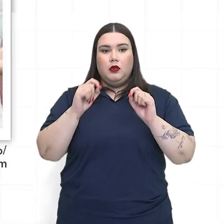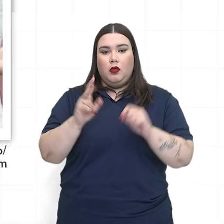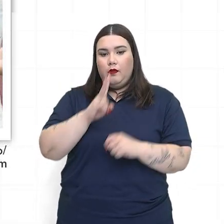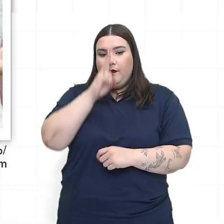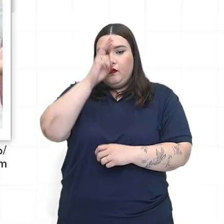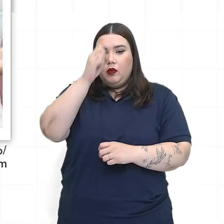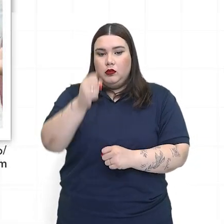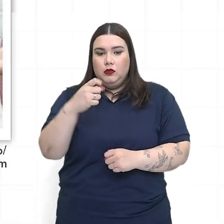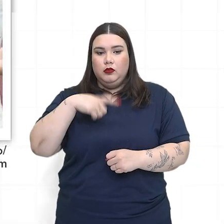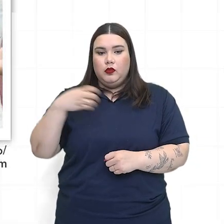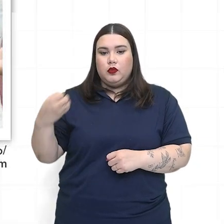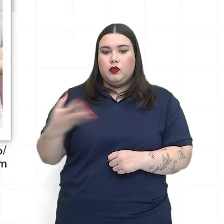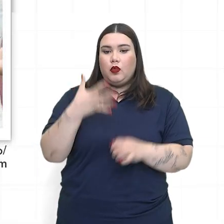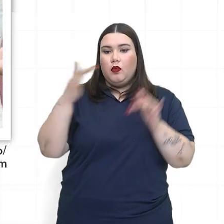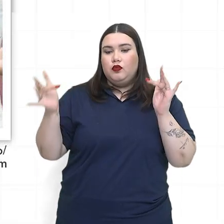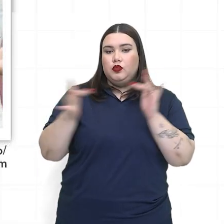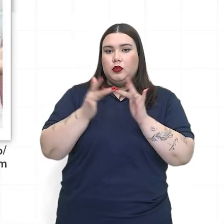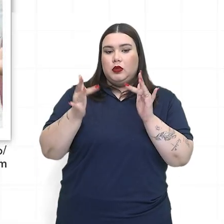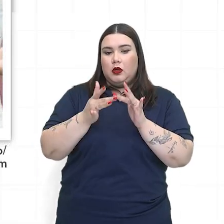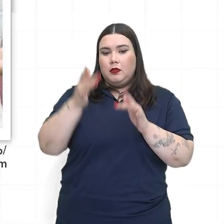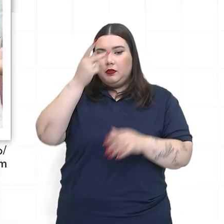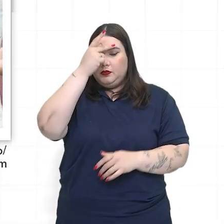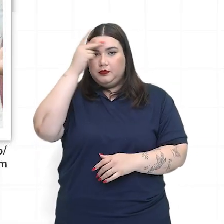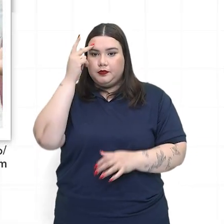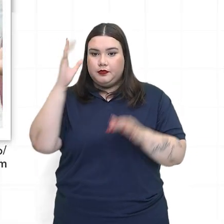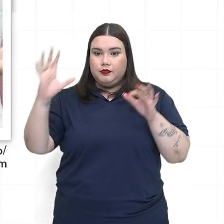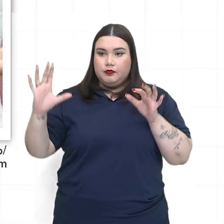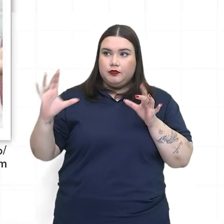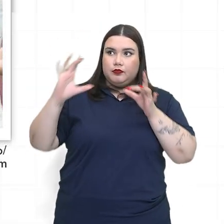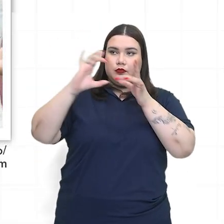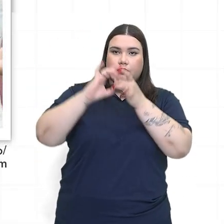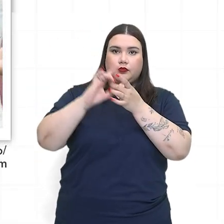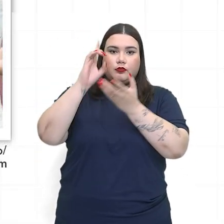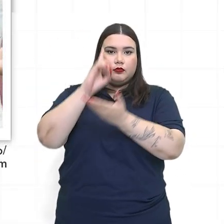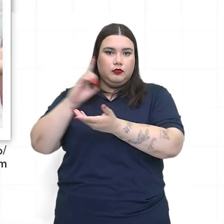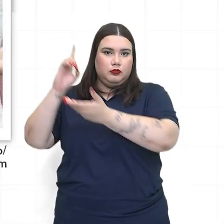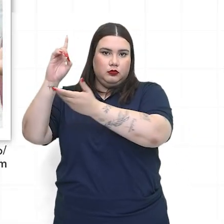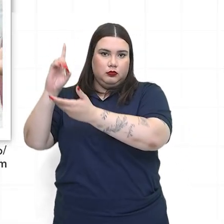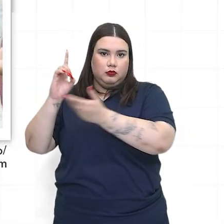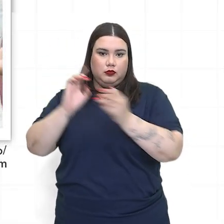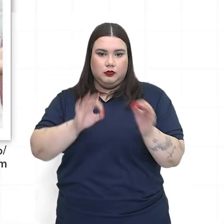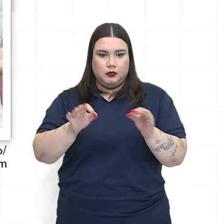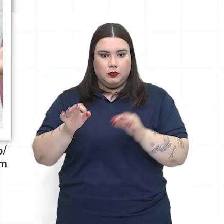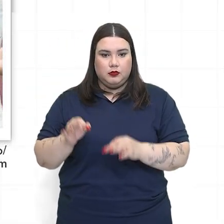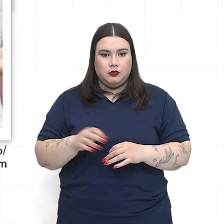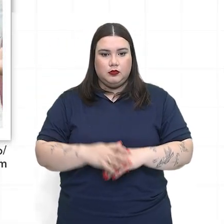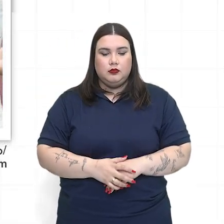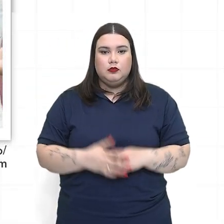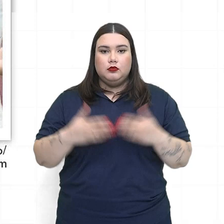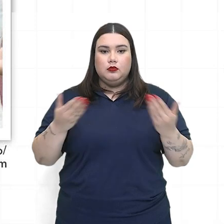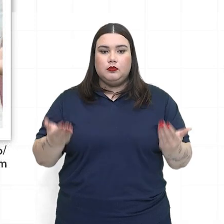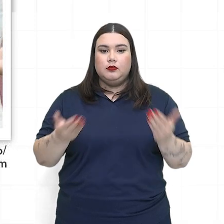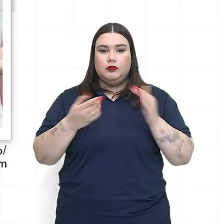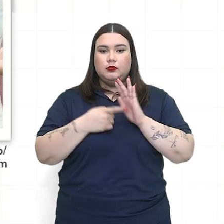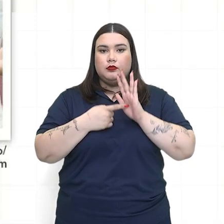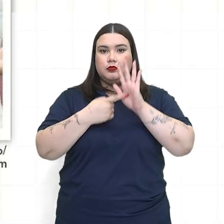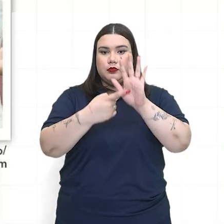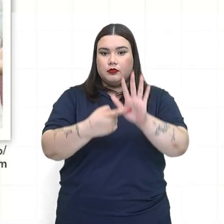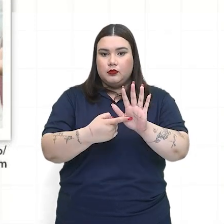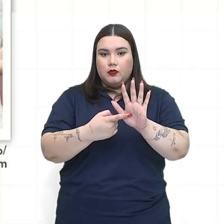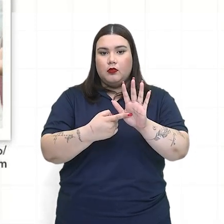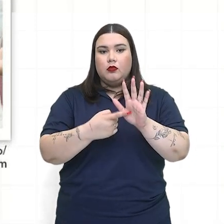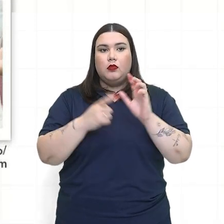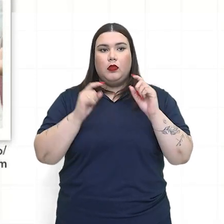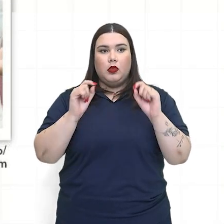que estabelece novos laços, conectando as pessoas com o divino. E aqui, eu quero te convidar aqui